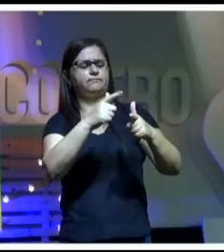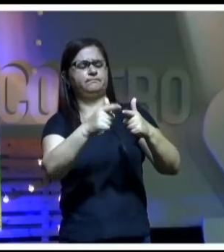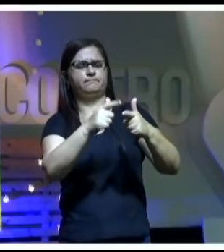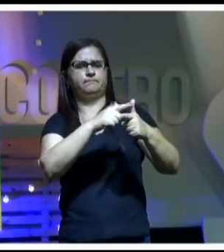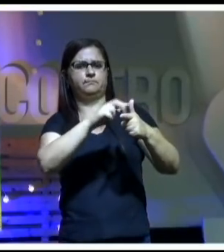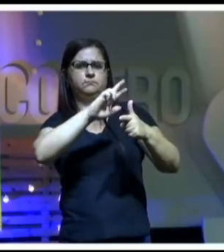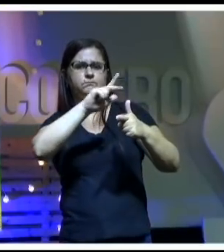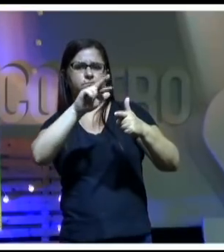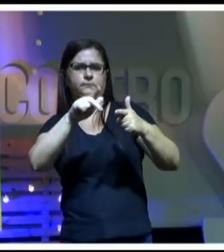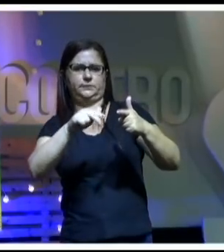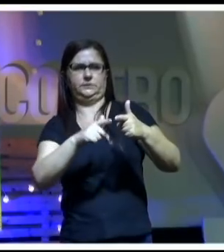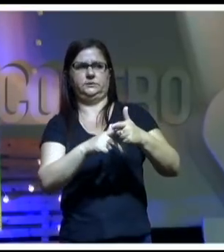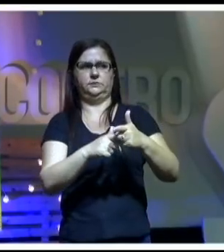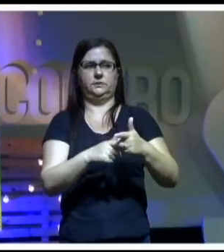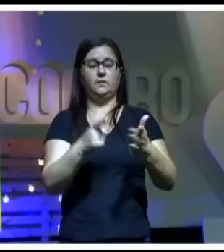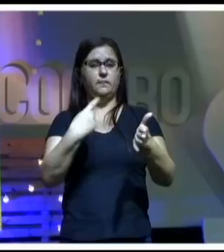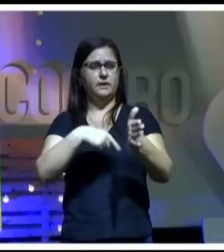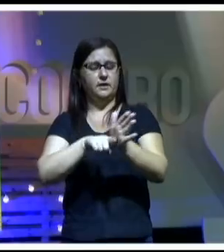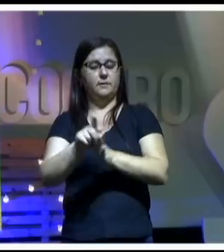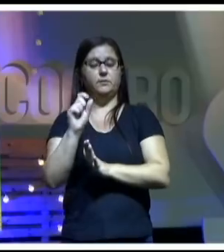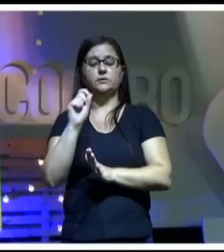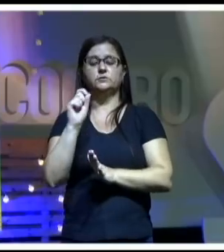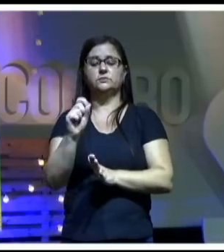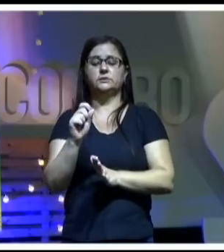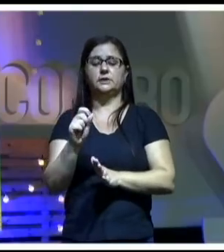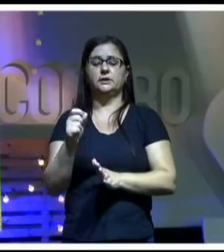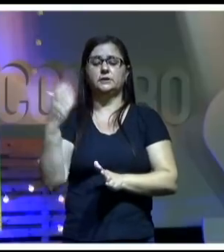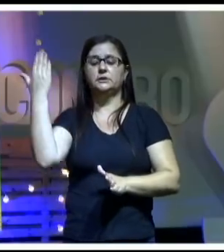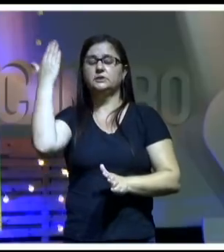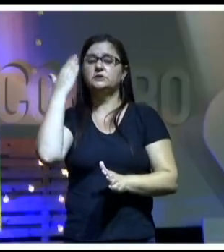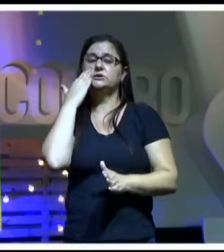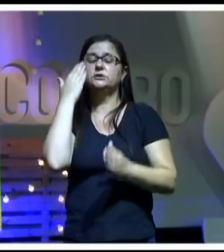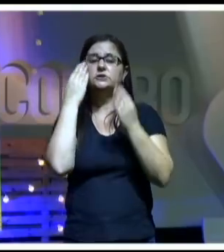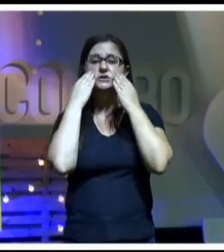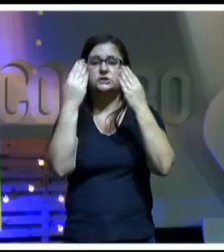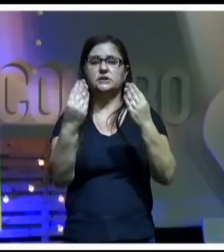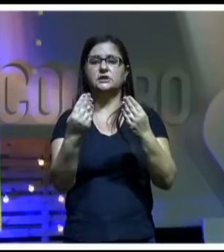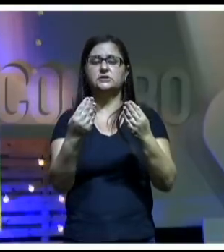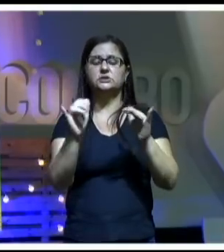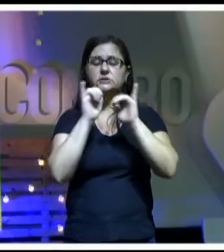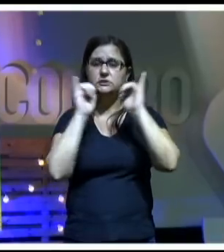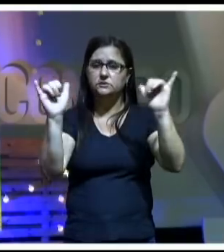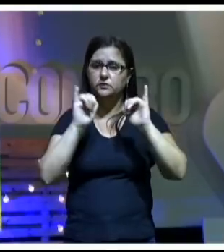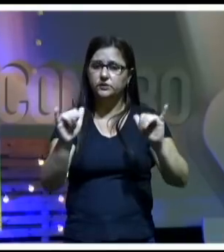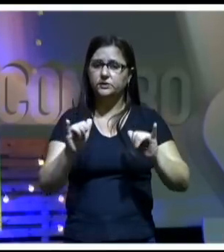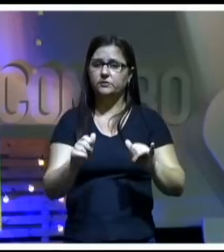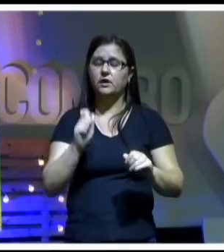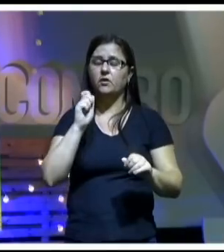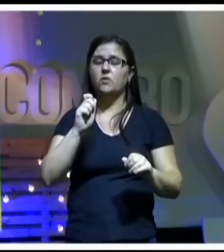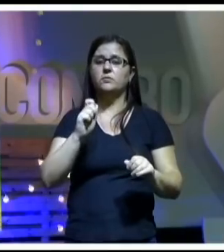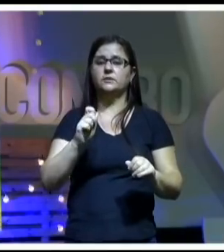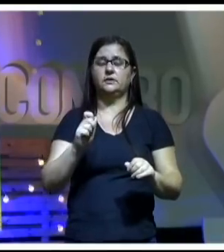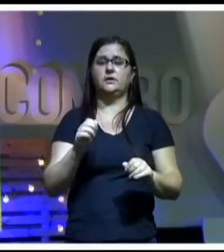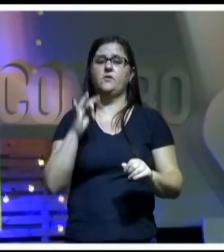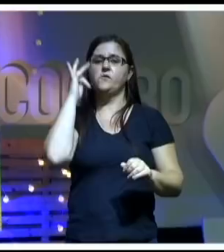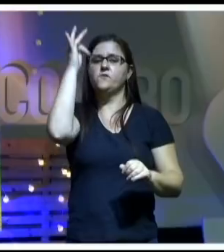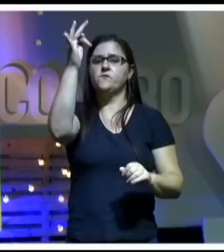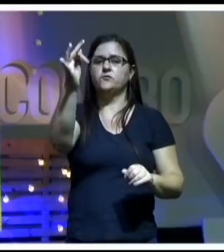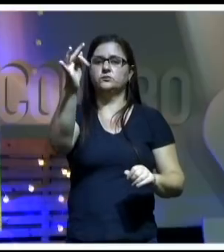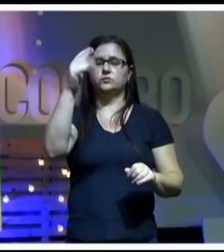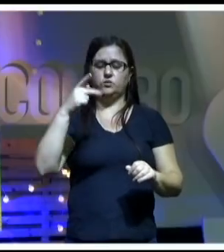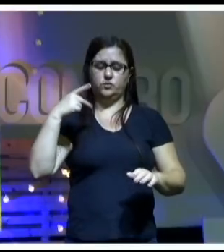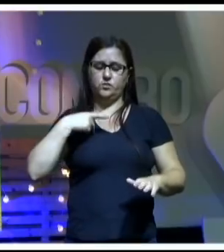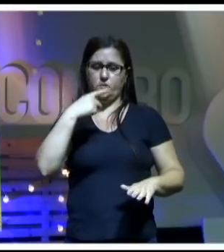reflexão ea pergunta que eu tenho é de onde tais notícias a minha pergunta chave para o futuro da formação teológica de